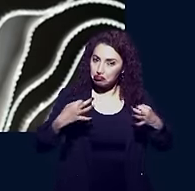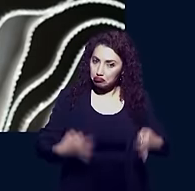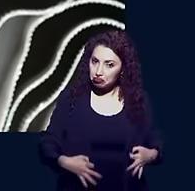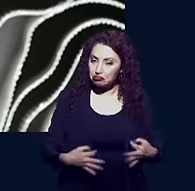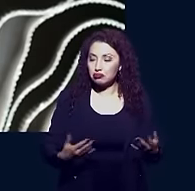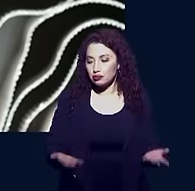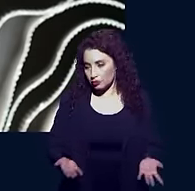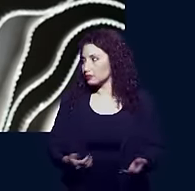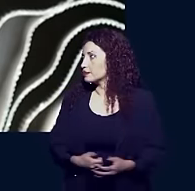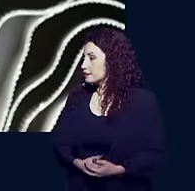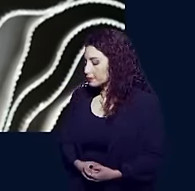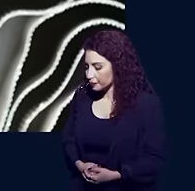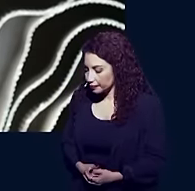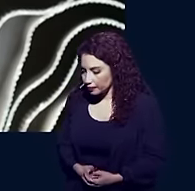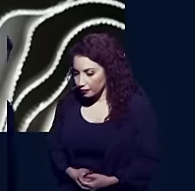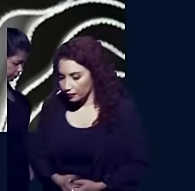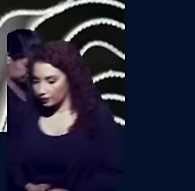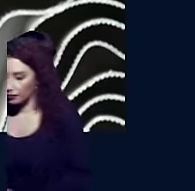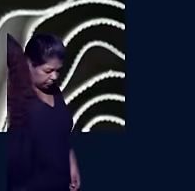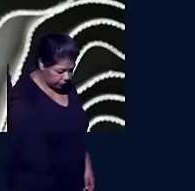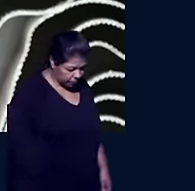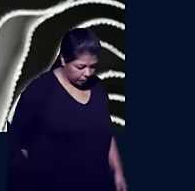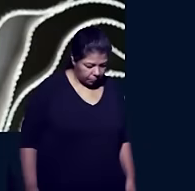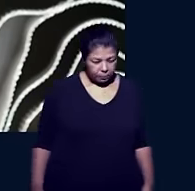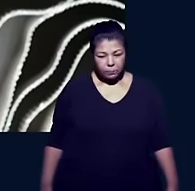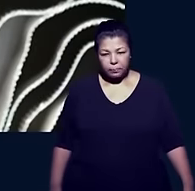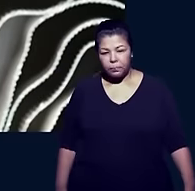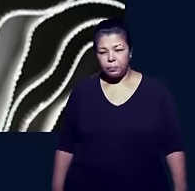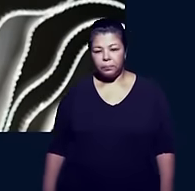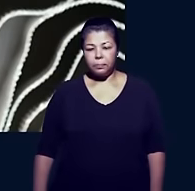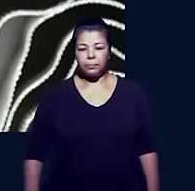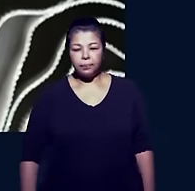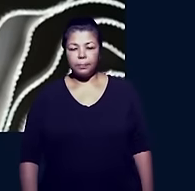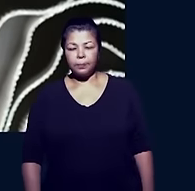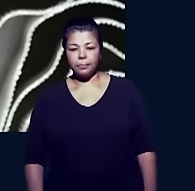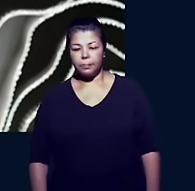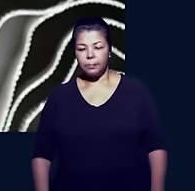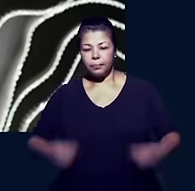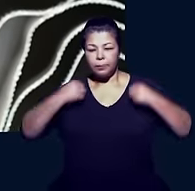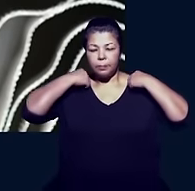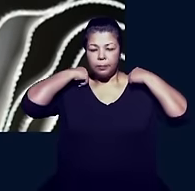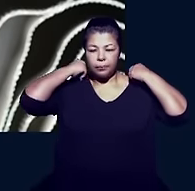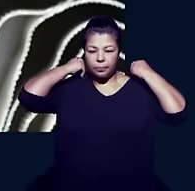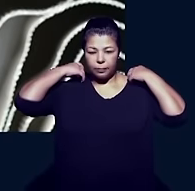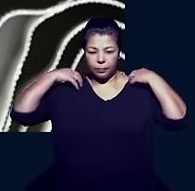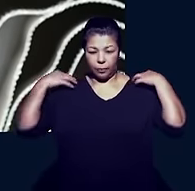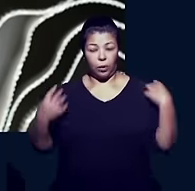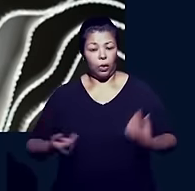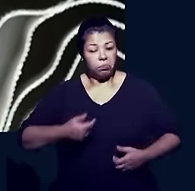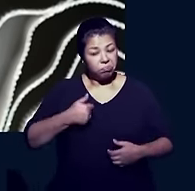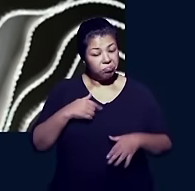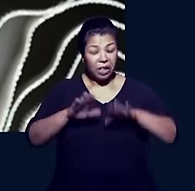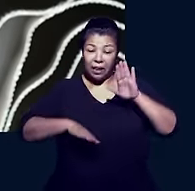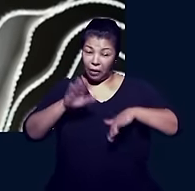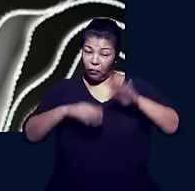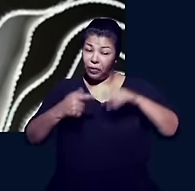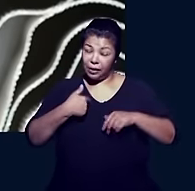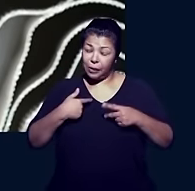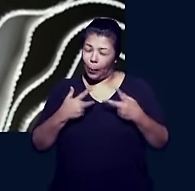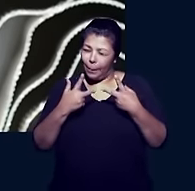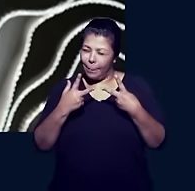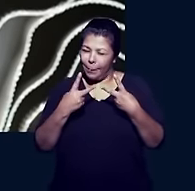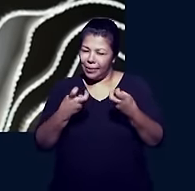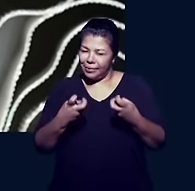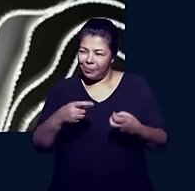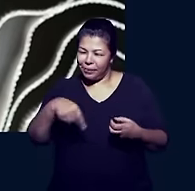ciclo eh parece mais Benigno do que maligno eh vou parecer Ingo aqui mas obviamente que